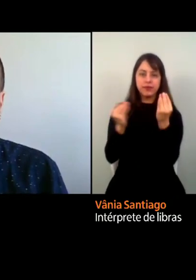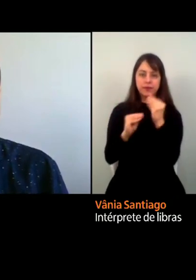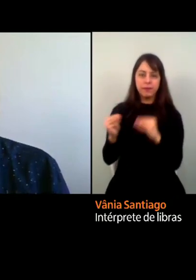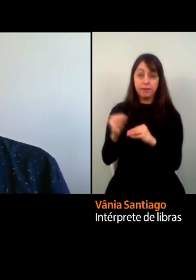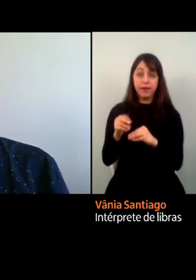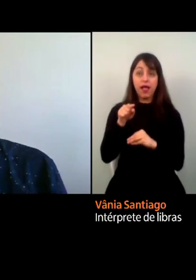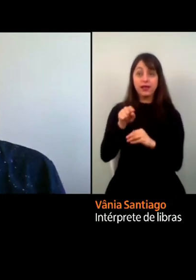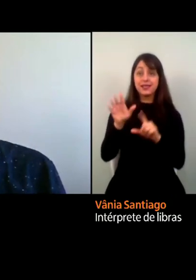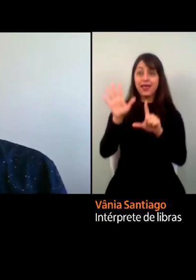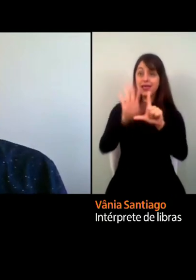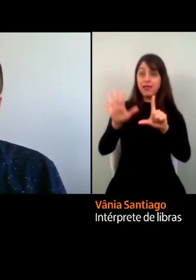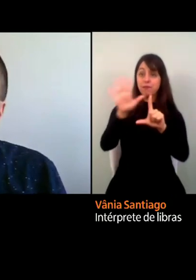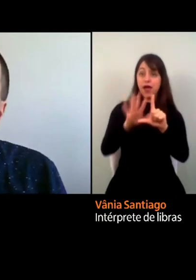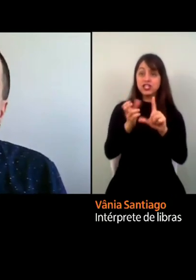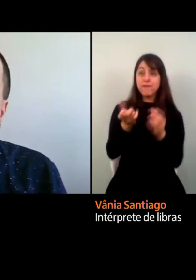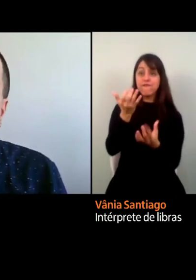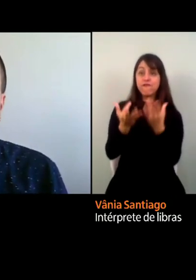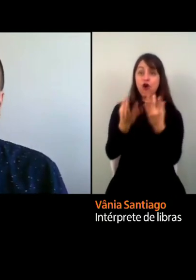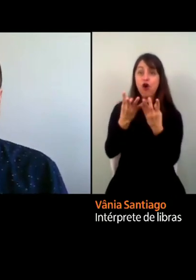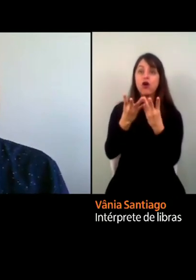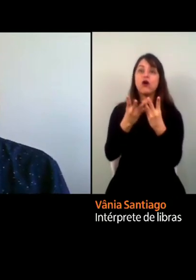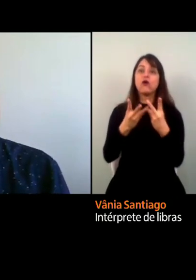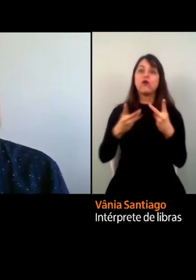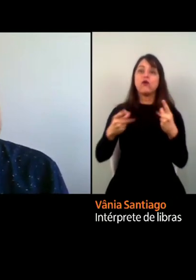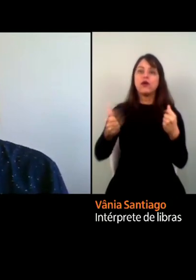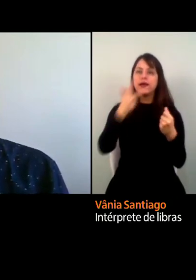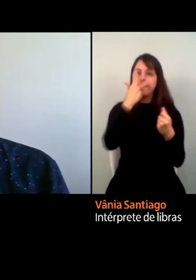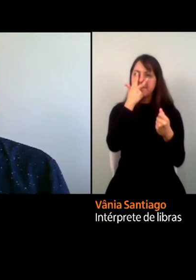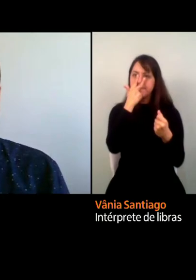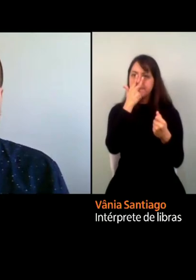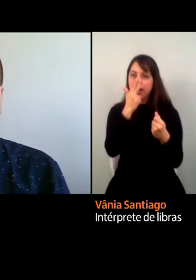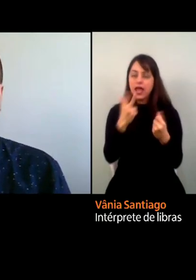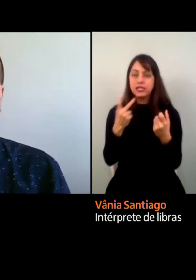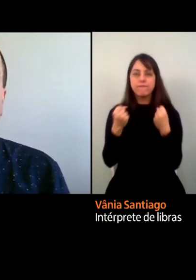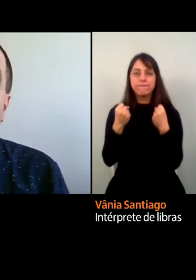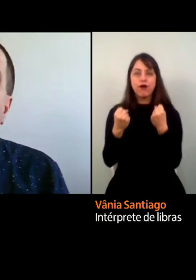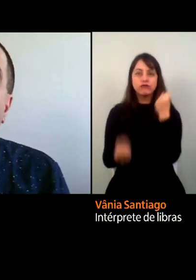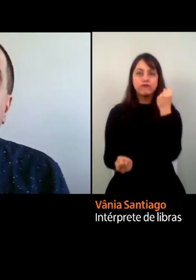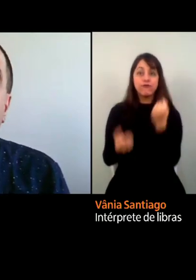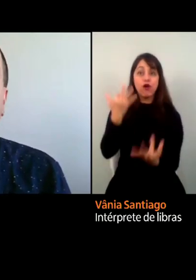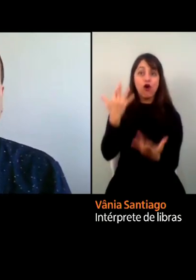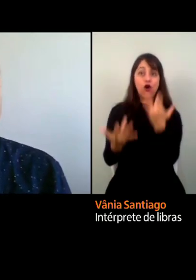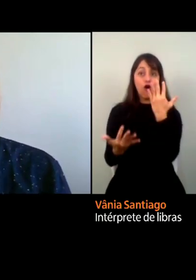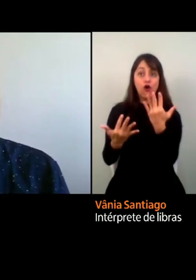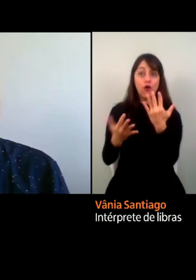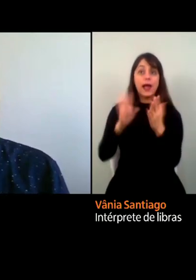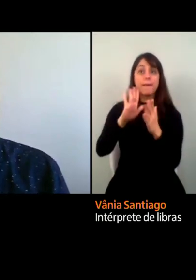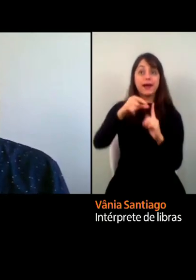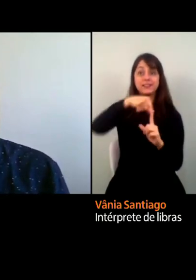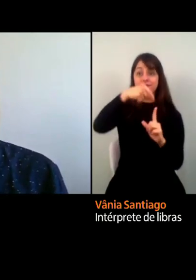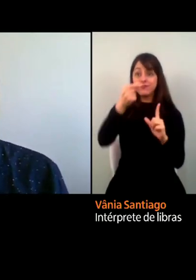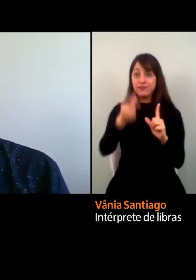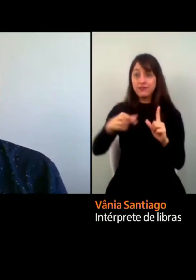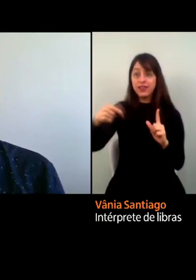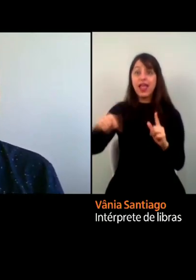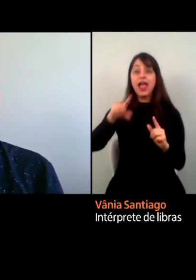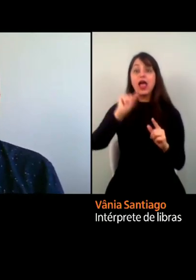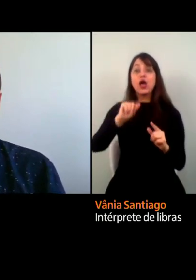consumindo. Parece combustão, mas, na verdade, a película foi corroída por